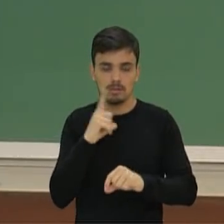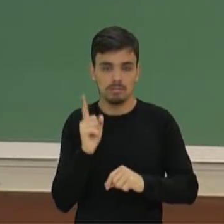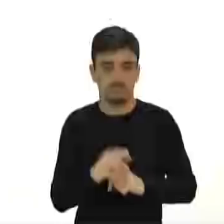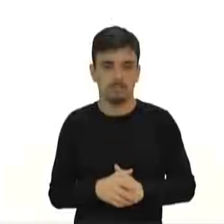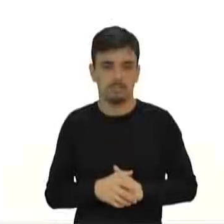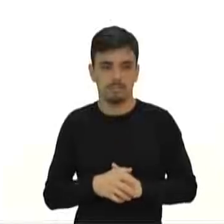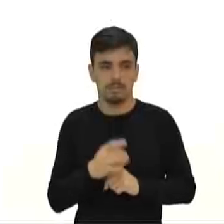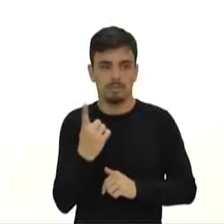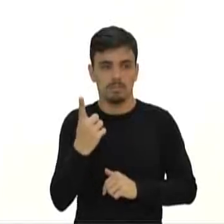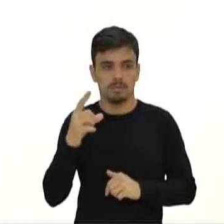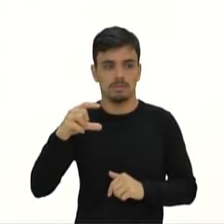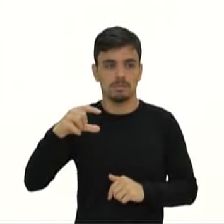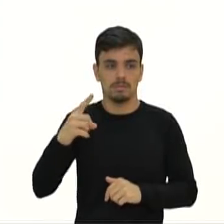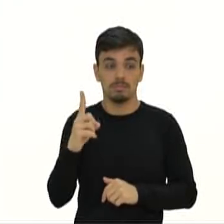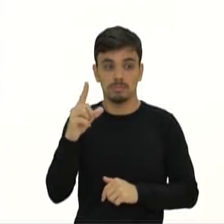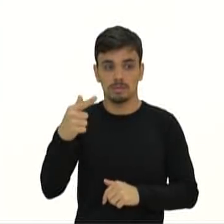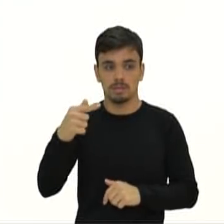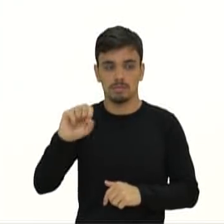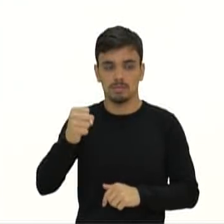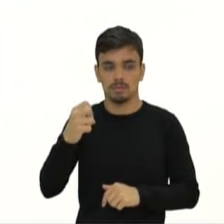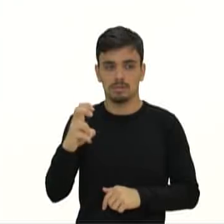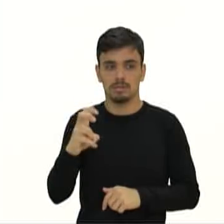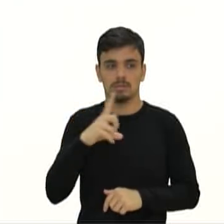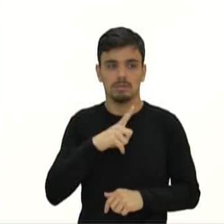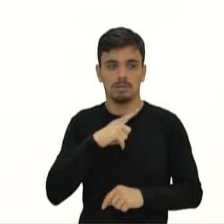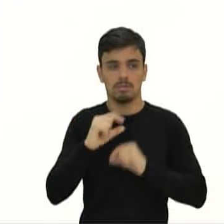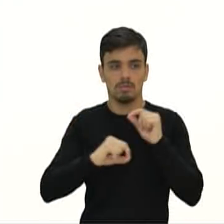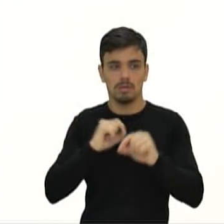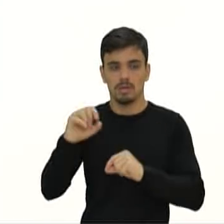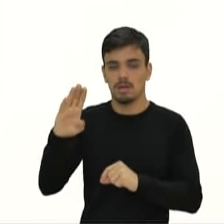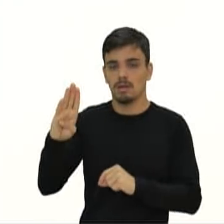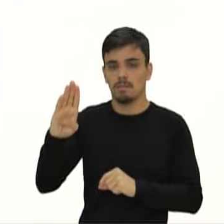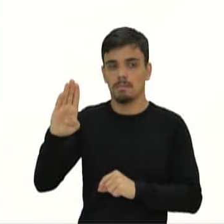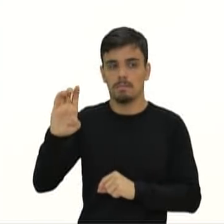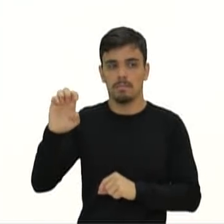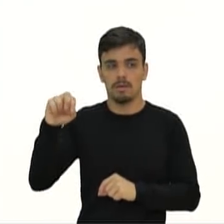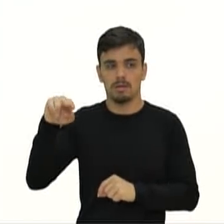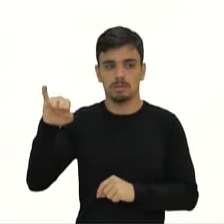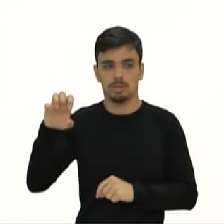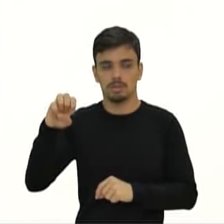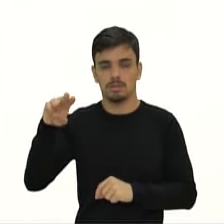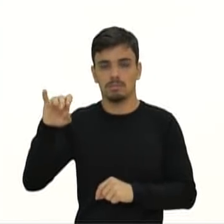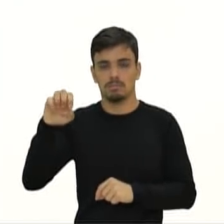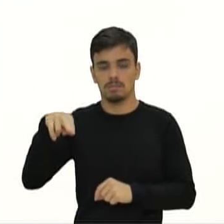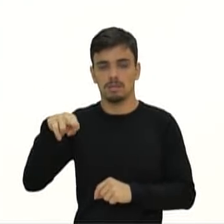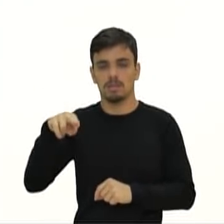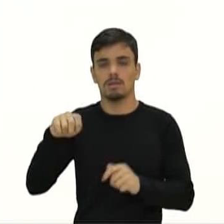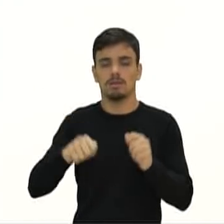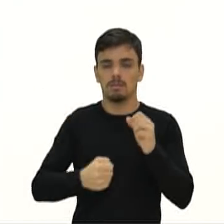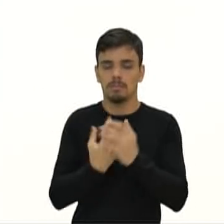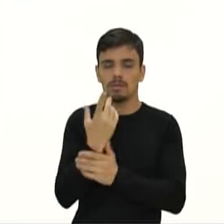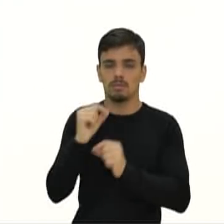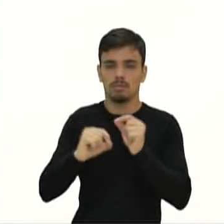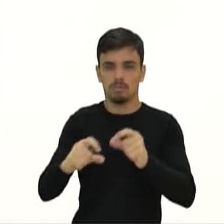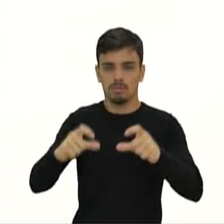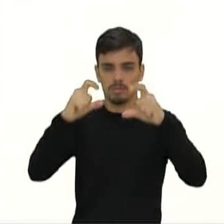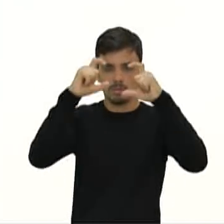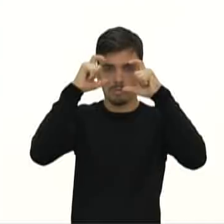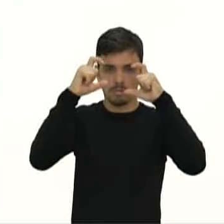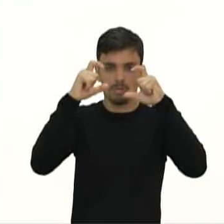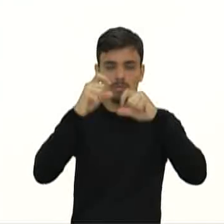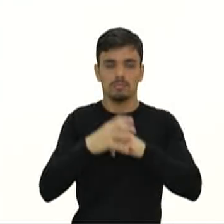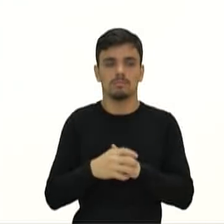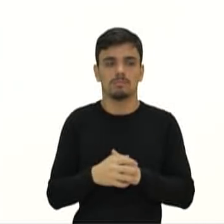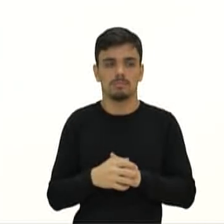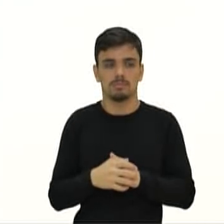Em 1785, Benjamin Franklin inventou o primeiro óculos bifocal, com duas lentes à frente